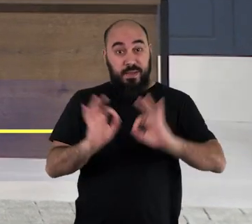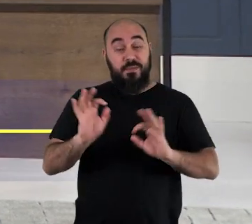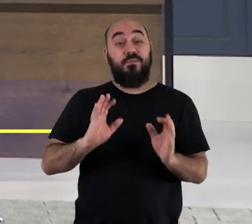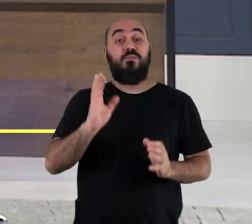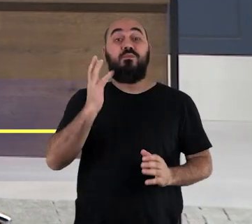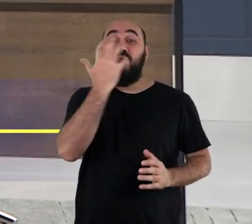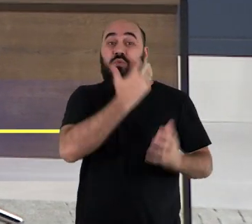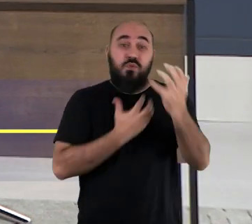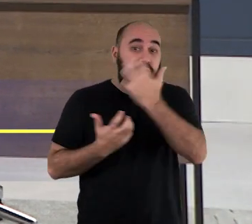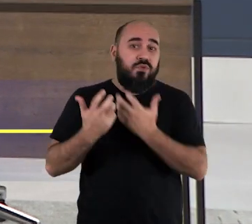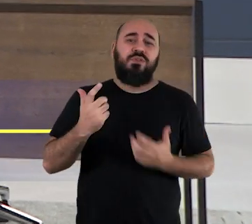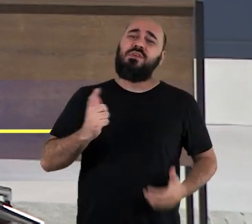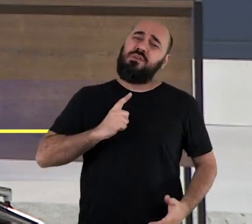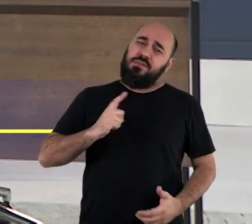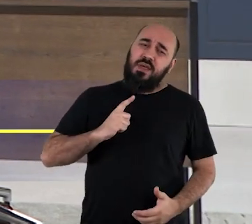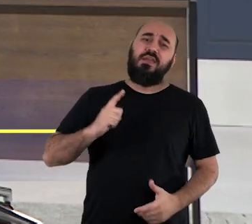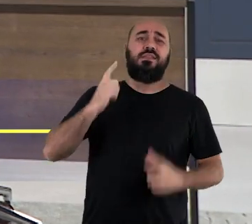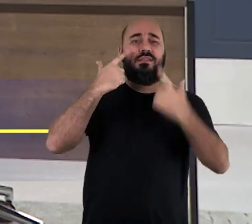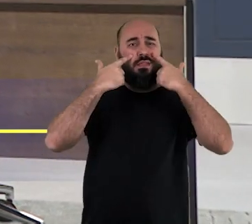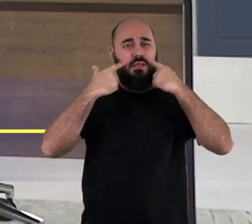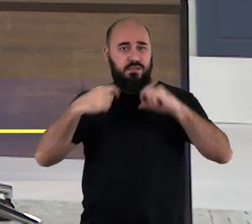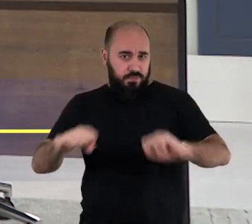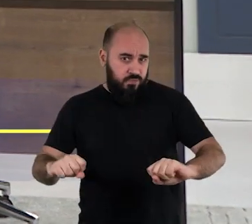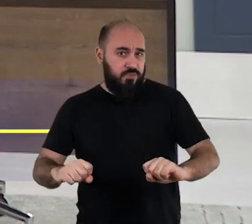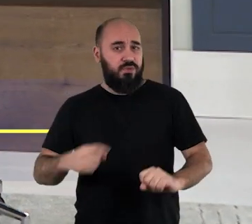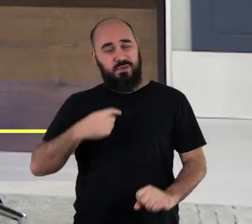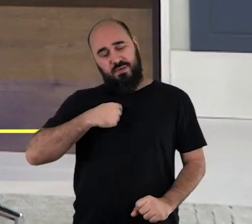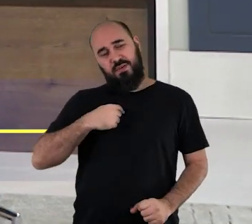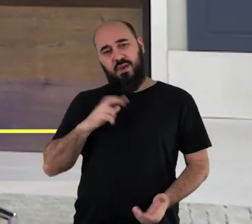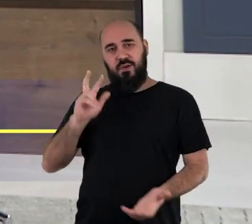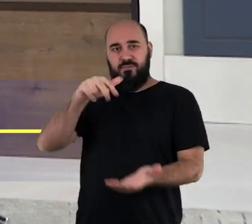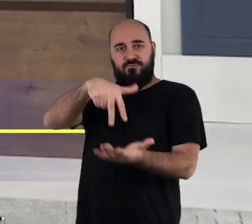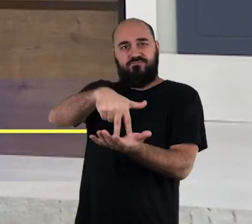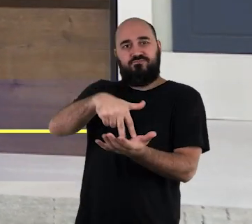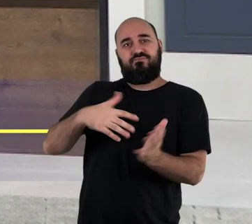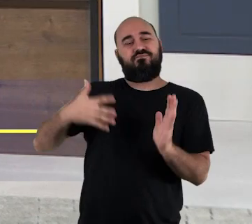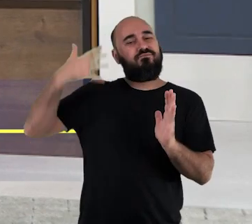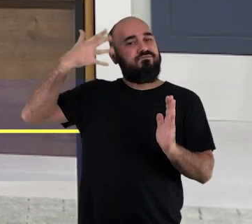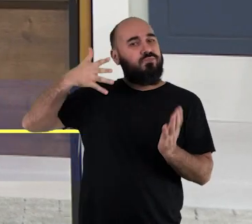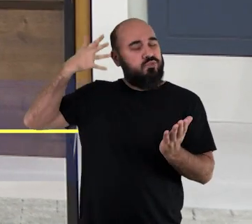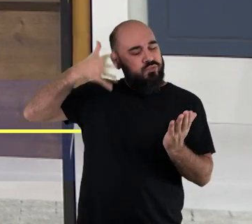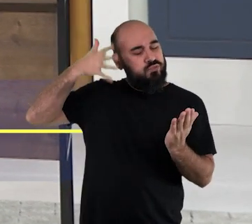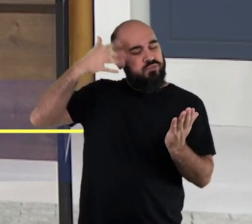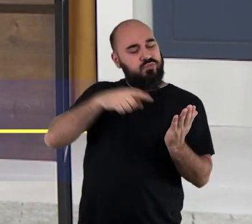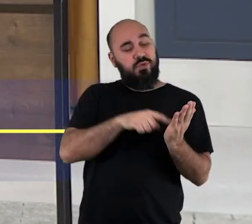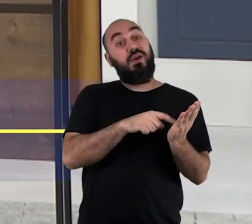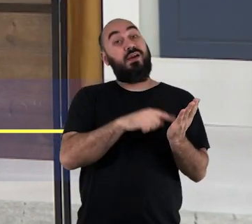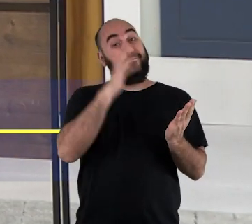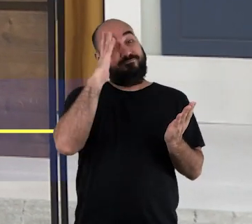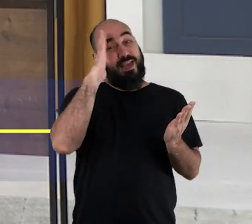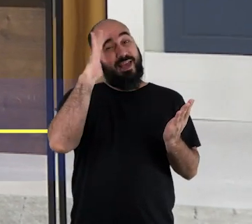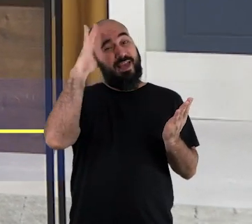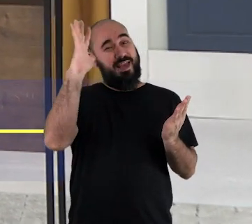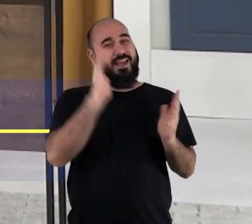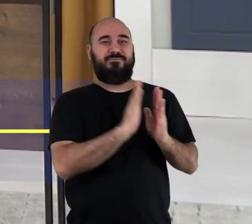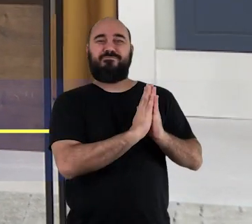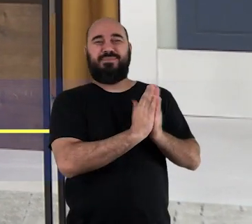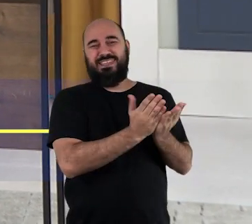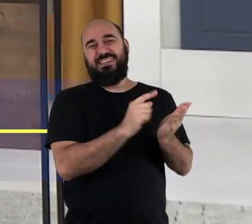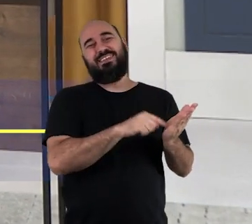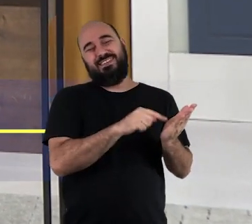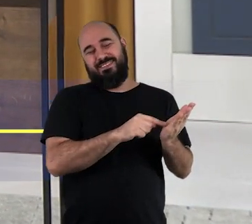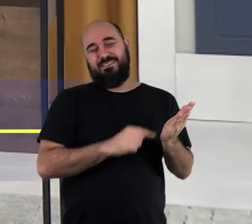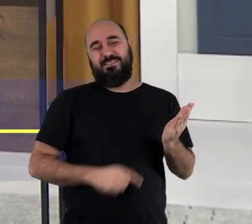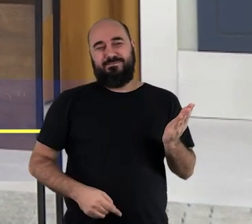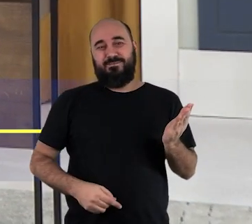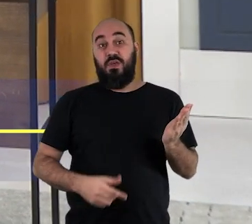lindo testemunho e eu terei, como sempre, o privilégio de abrir a palavra de Deus e refletir hoje em mais